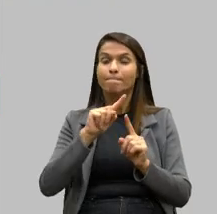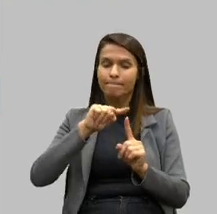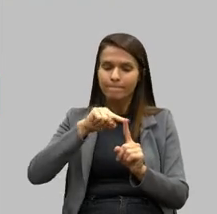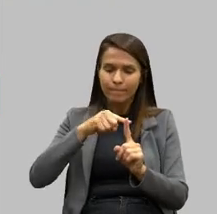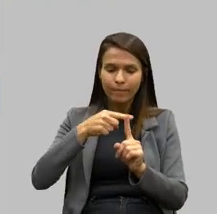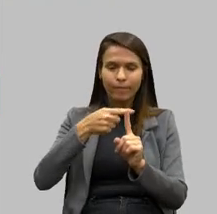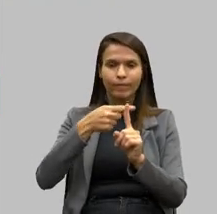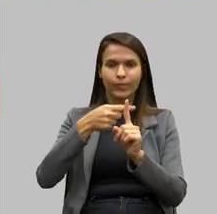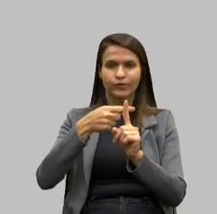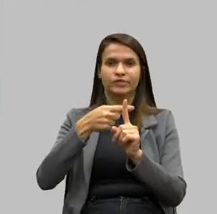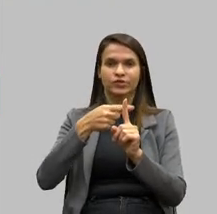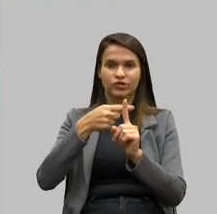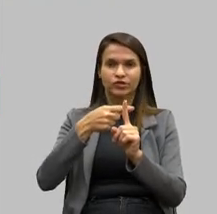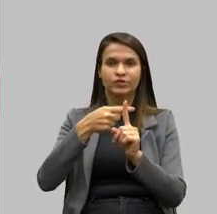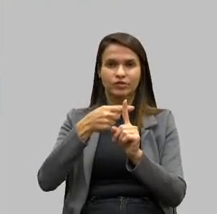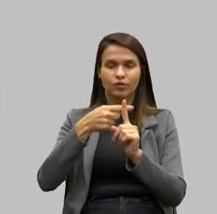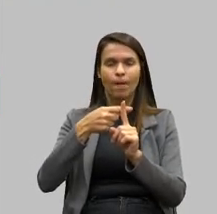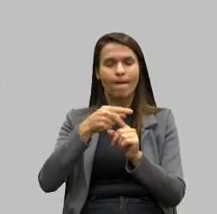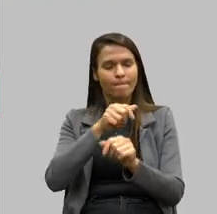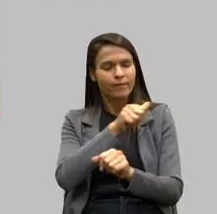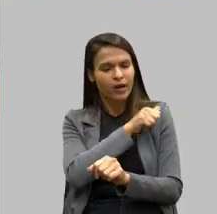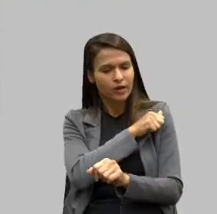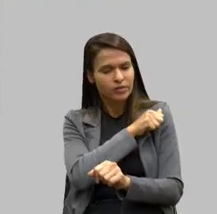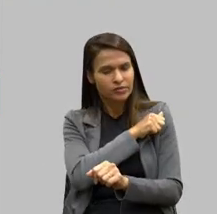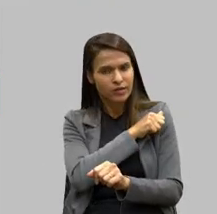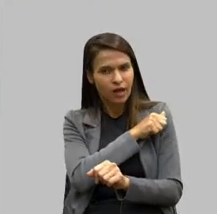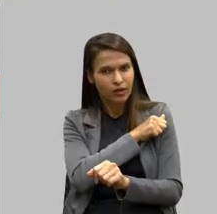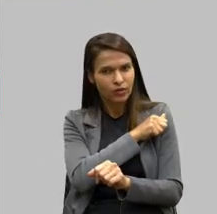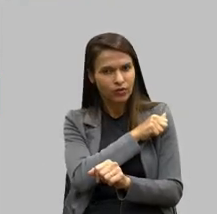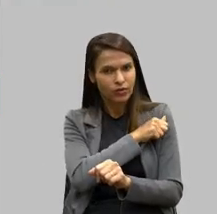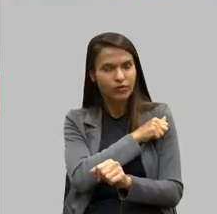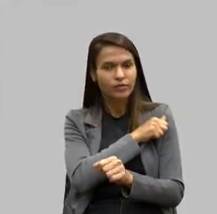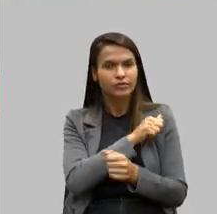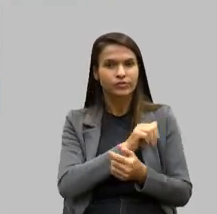positiva para os alunos que foram